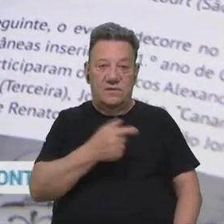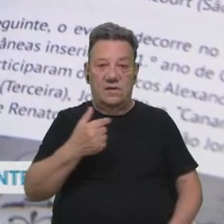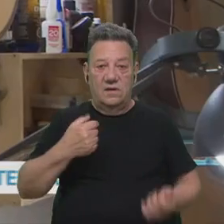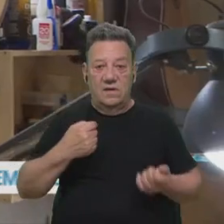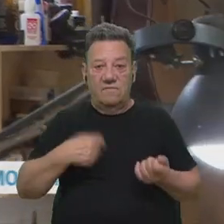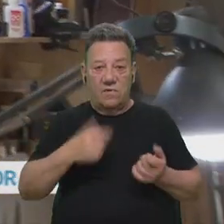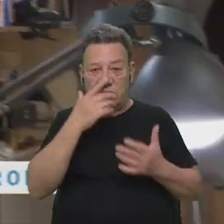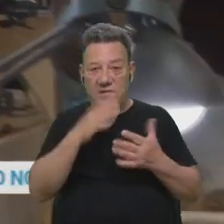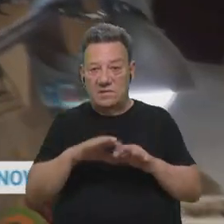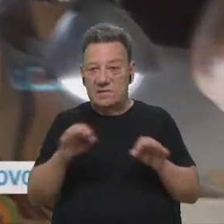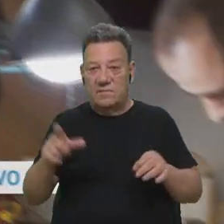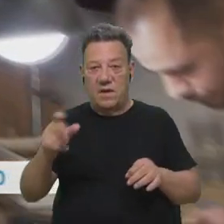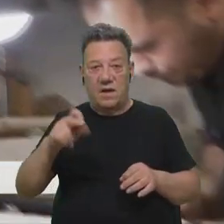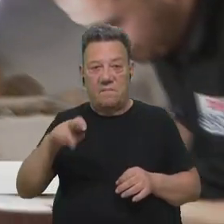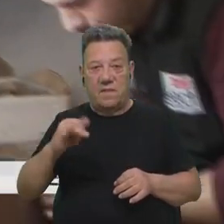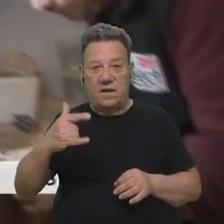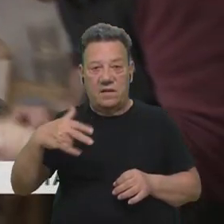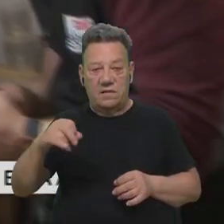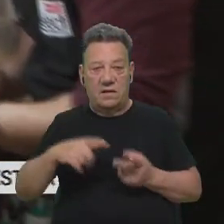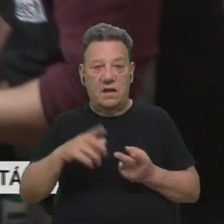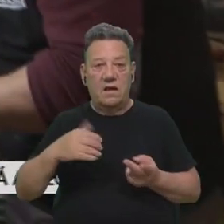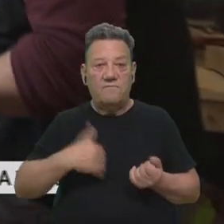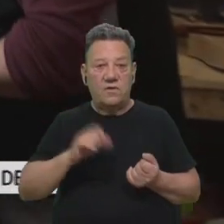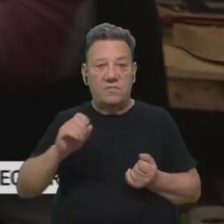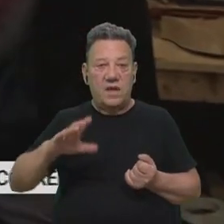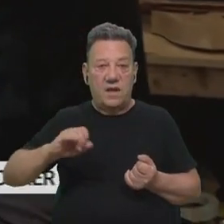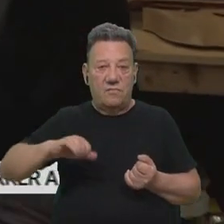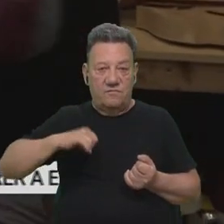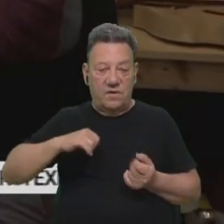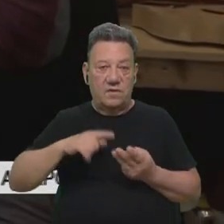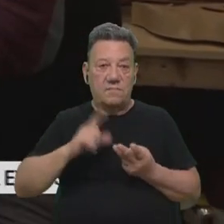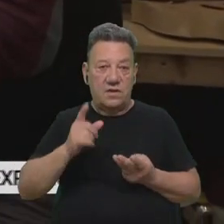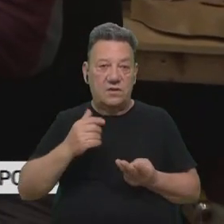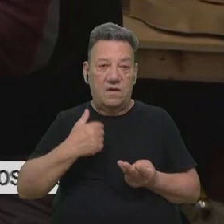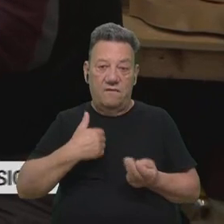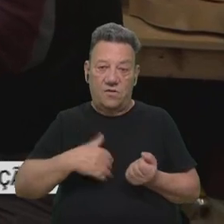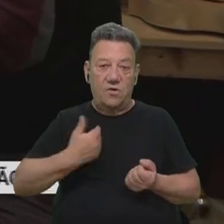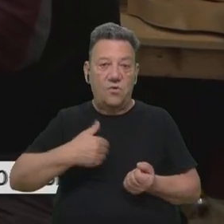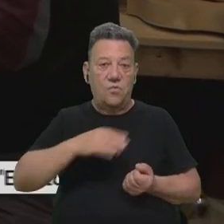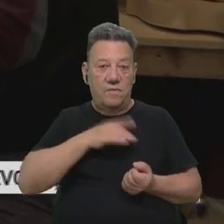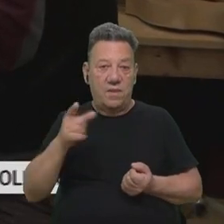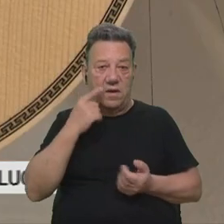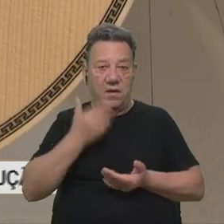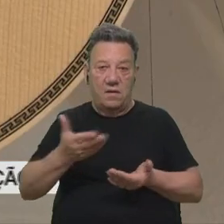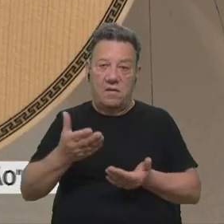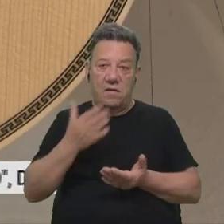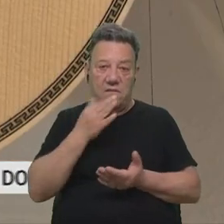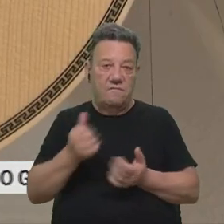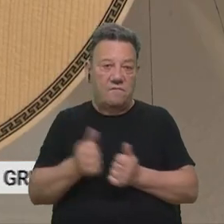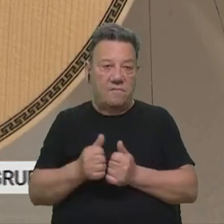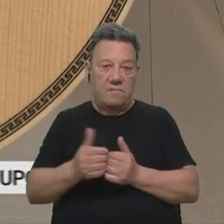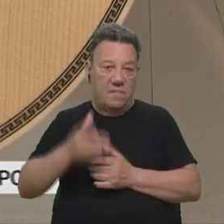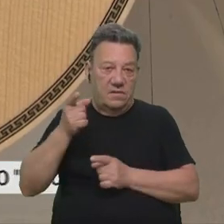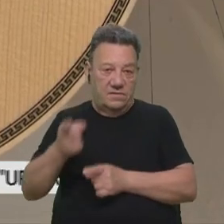tem semelhanças com a viola amarantina e com a viola de Cabo Verde, mas é com a viola de Coimbra que este instrumento apresenta maiores